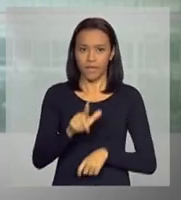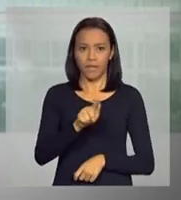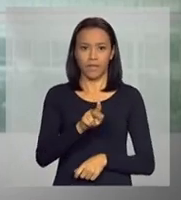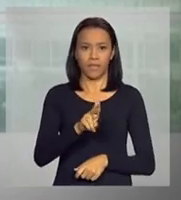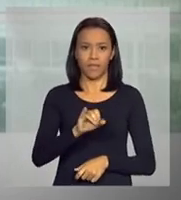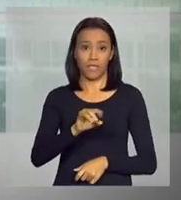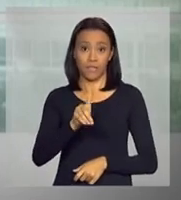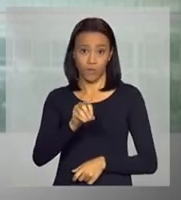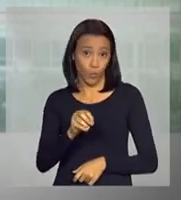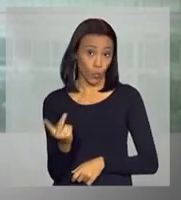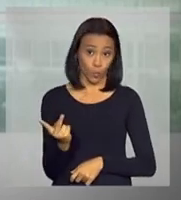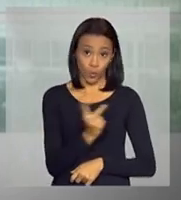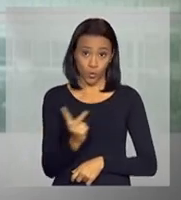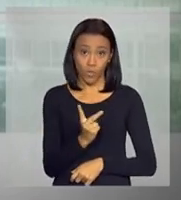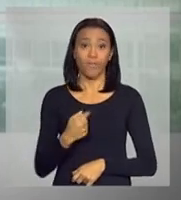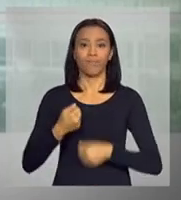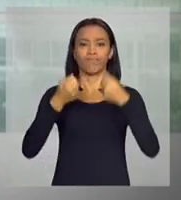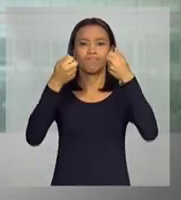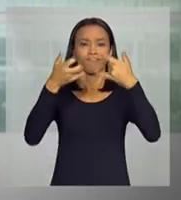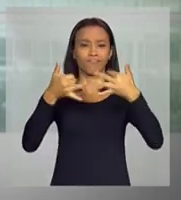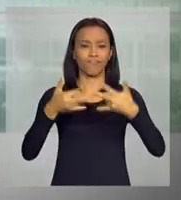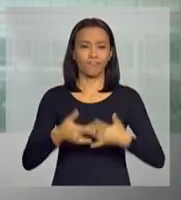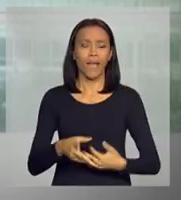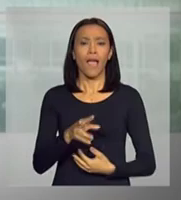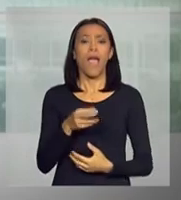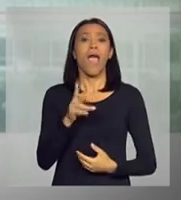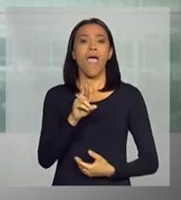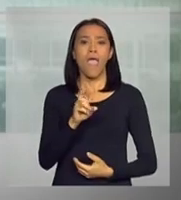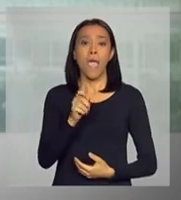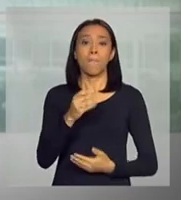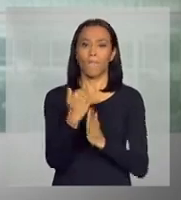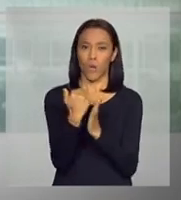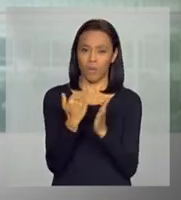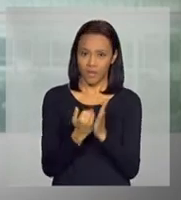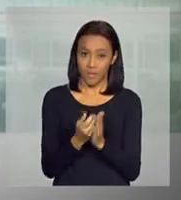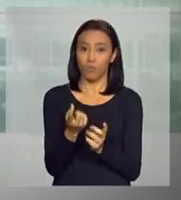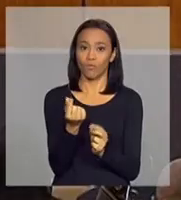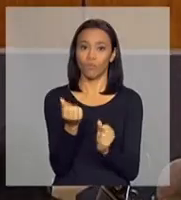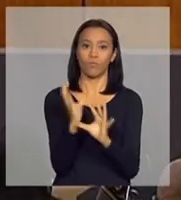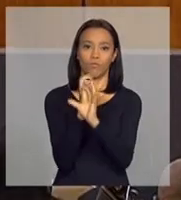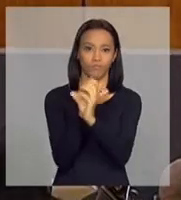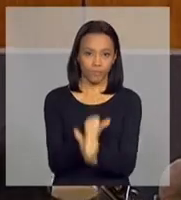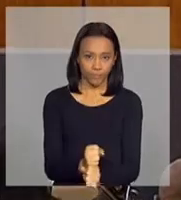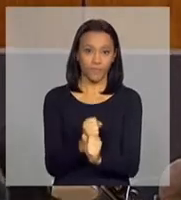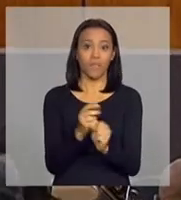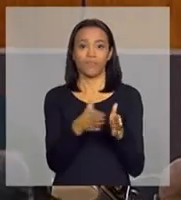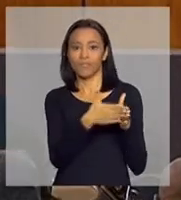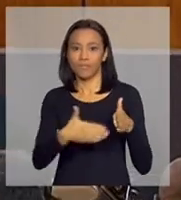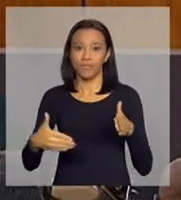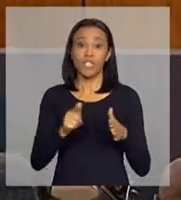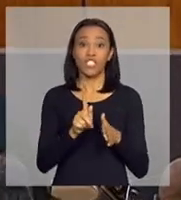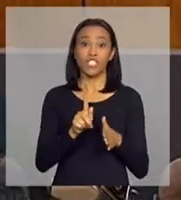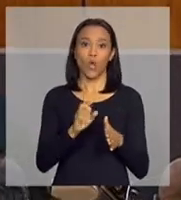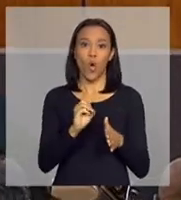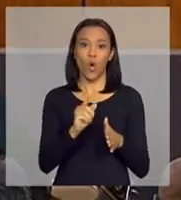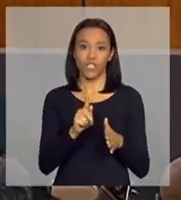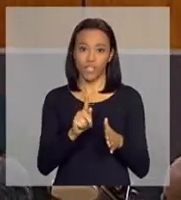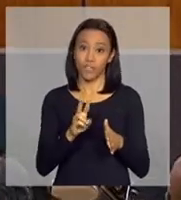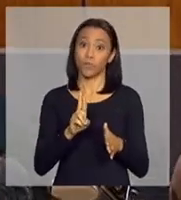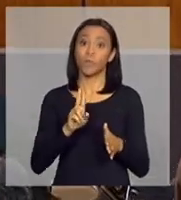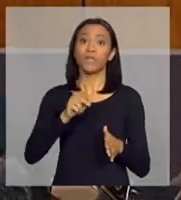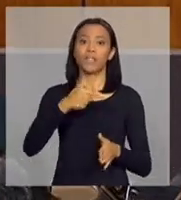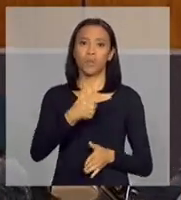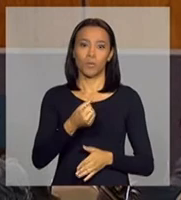Fazenda Guido Mantega eles vão apresentar a reprogramação orçamentária e financeira relativa o orçamento Geral da União para